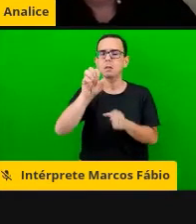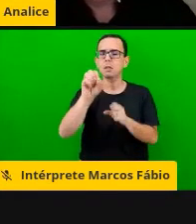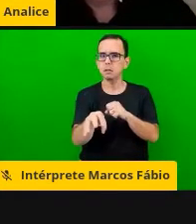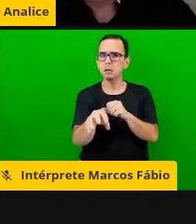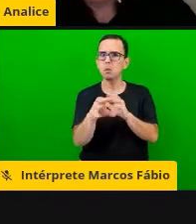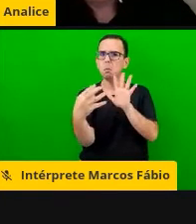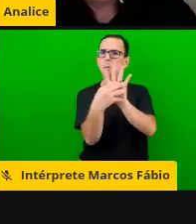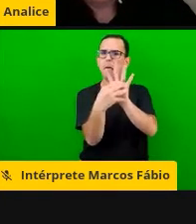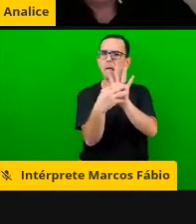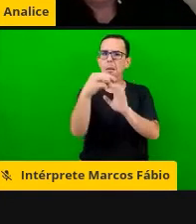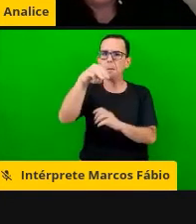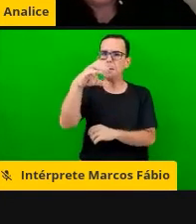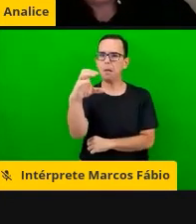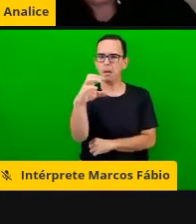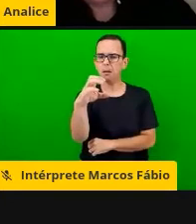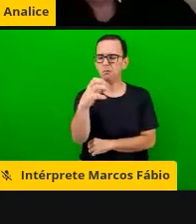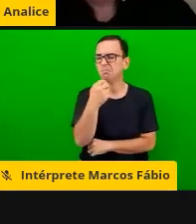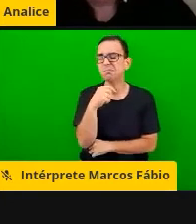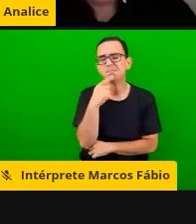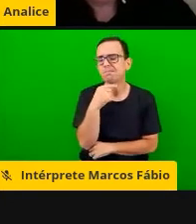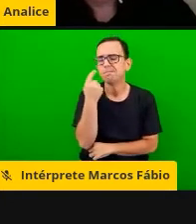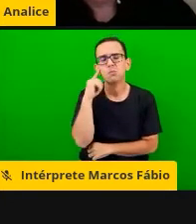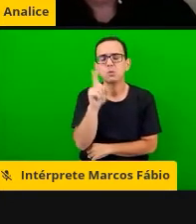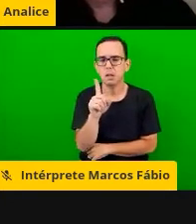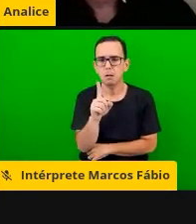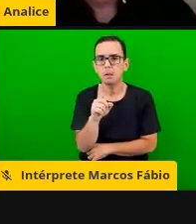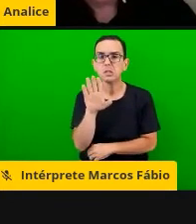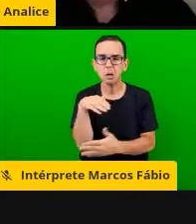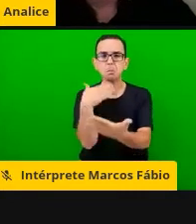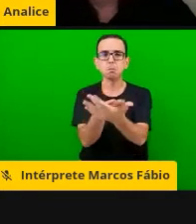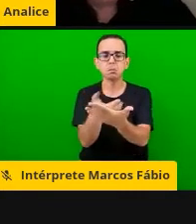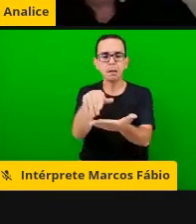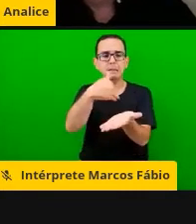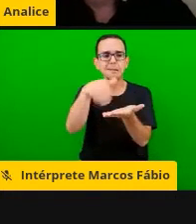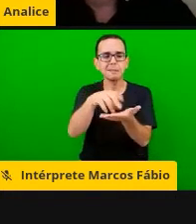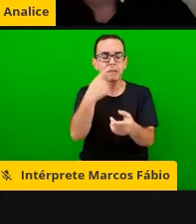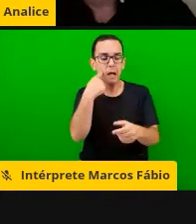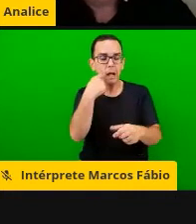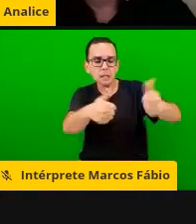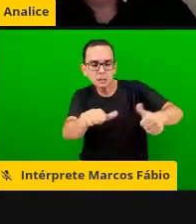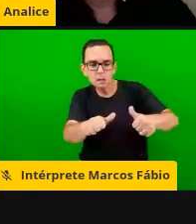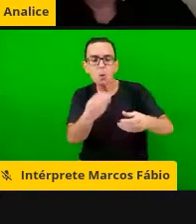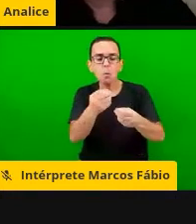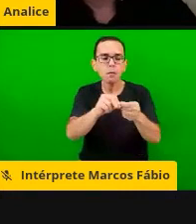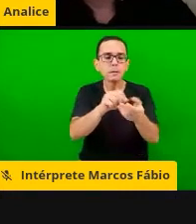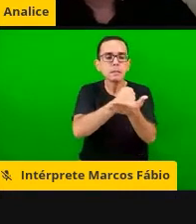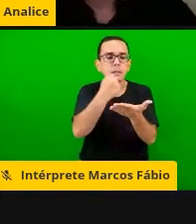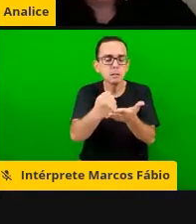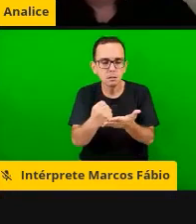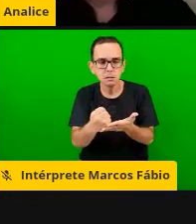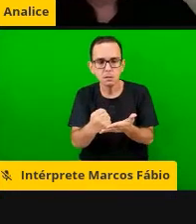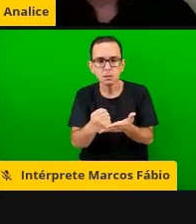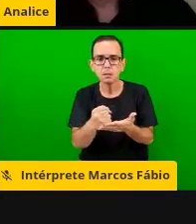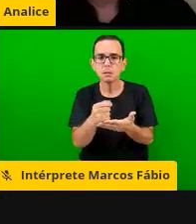uma resolução sobre isso, com certeza. Chegou já nas secretarias que estão analisando e vai sair um documento, né, com relação às